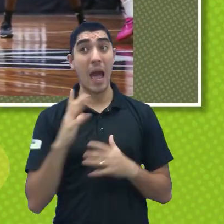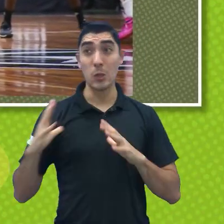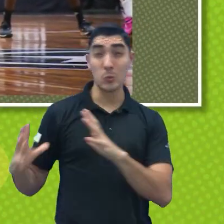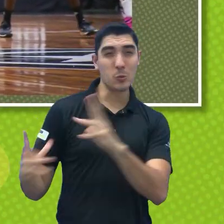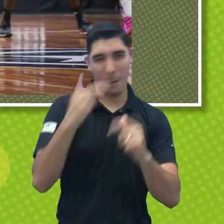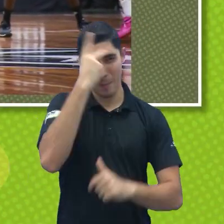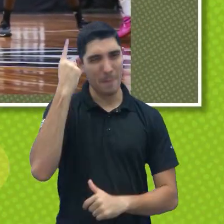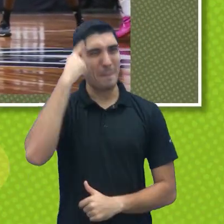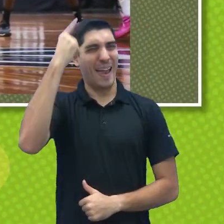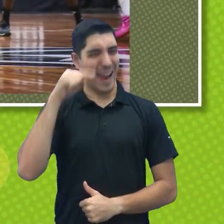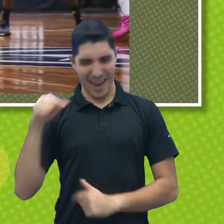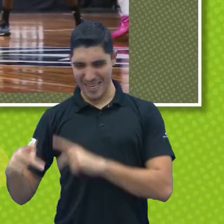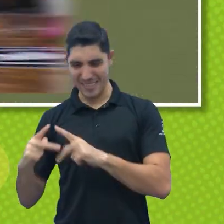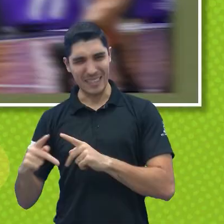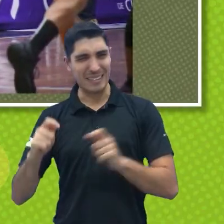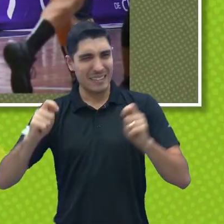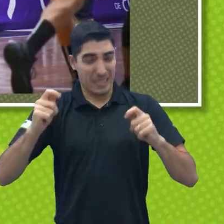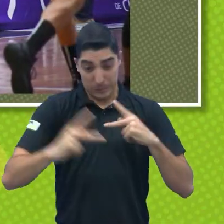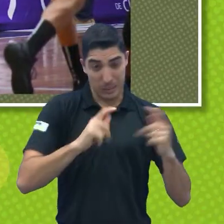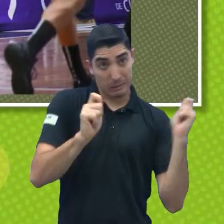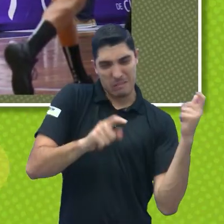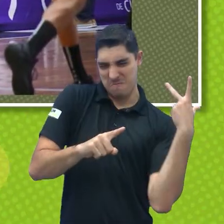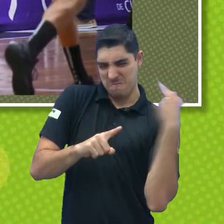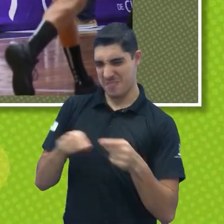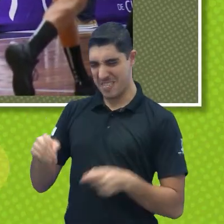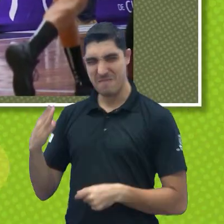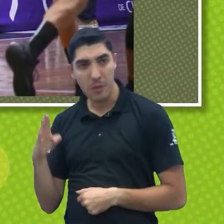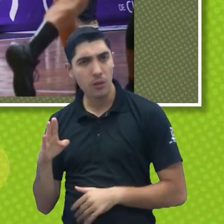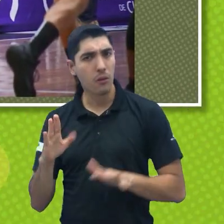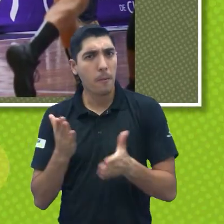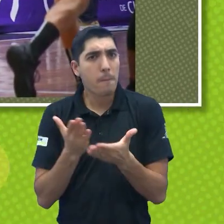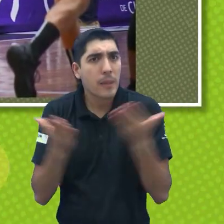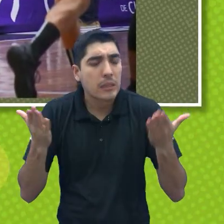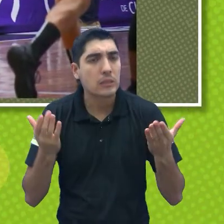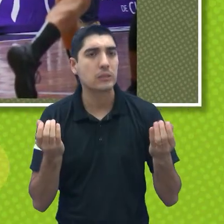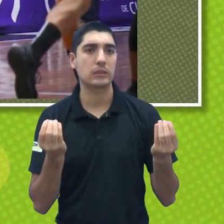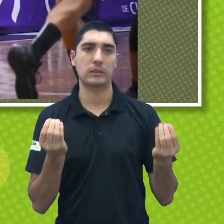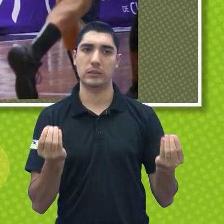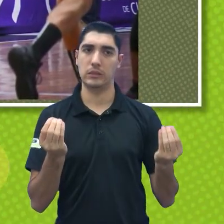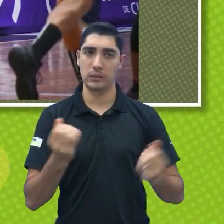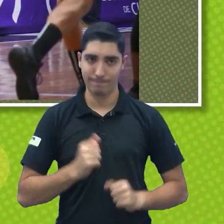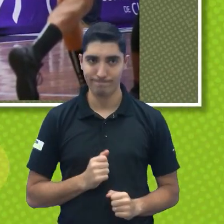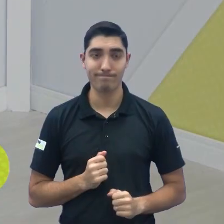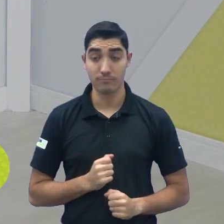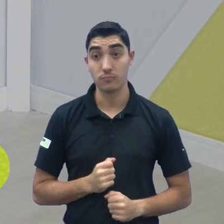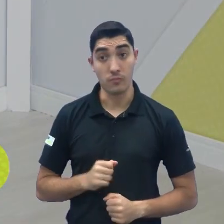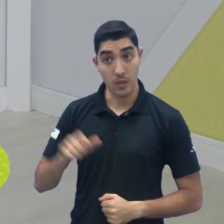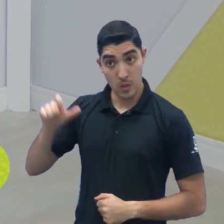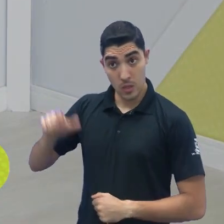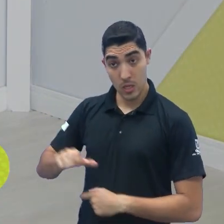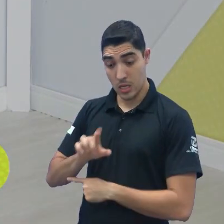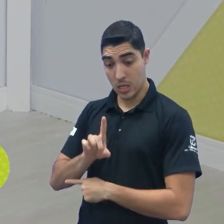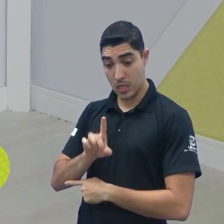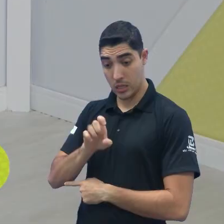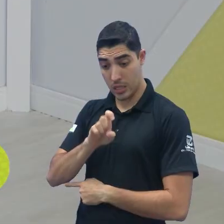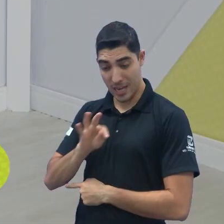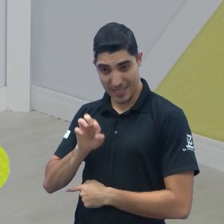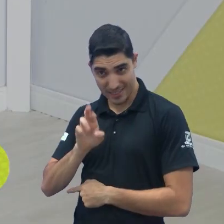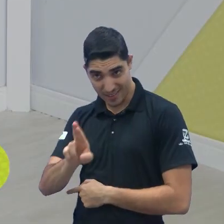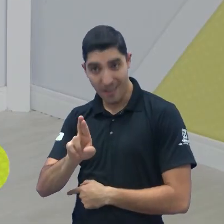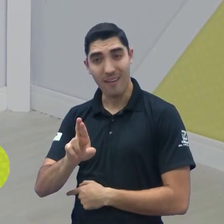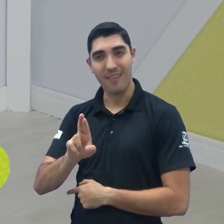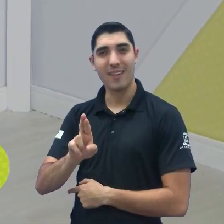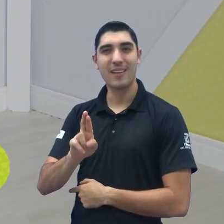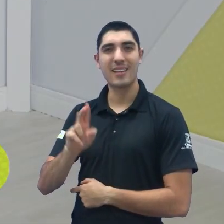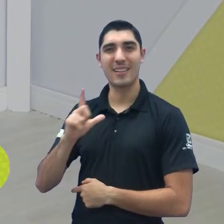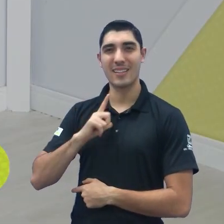acabou perdendo, tropeçando numa partida que não era o esperado dessa vez, né, Ver? O Dexter McClanahan, que virou vinheta, né, no nosso programa, e o